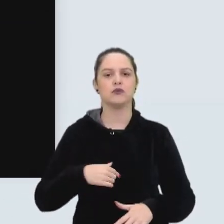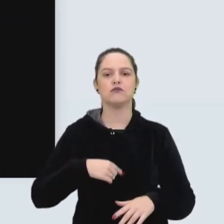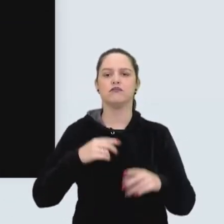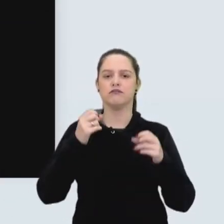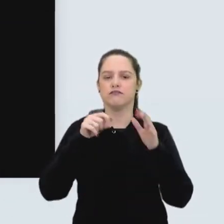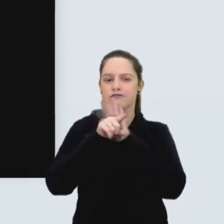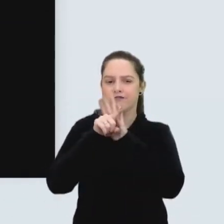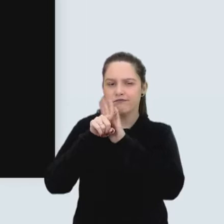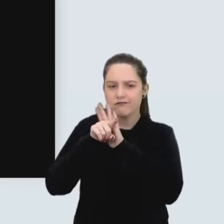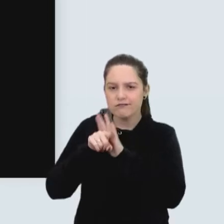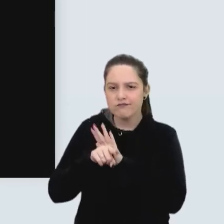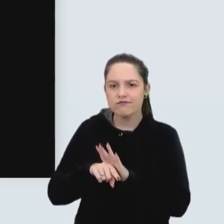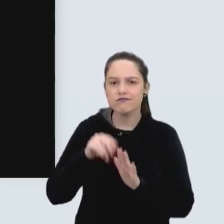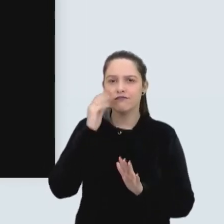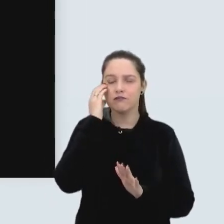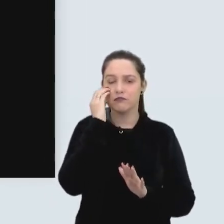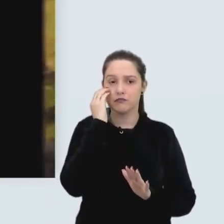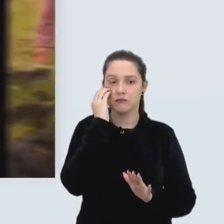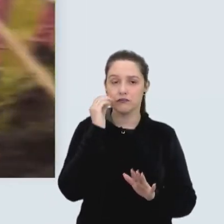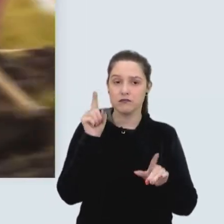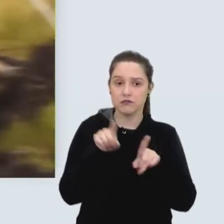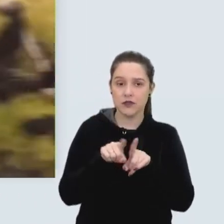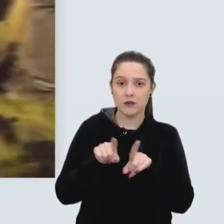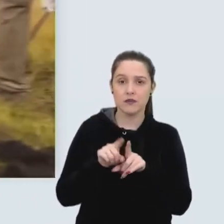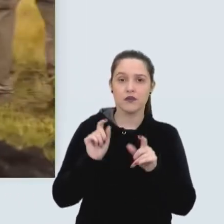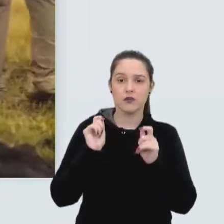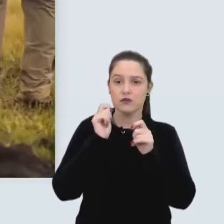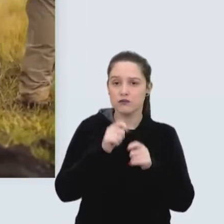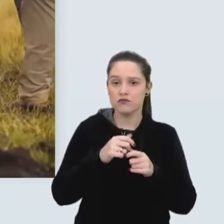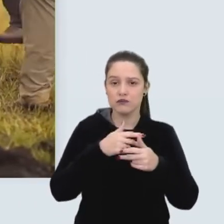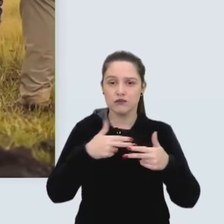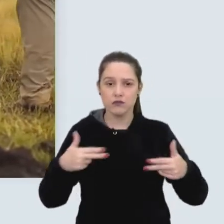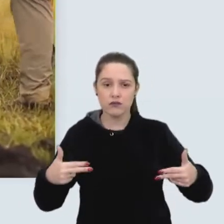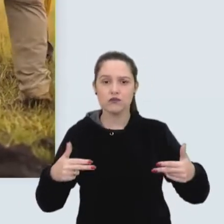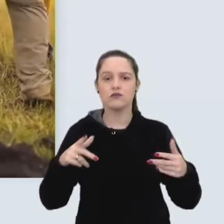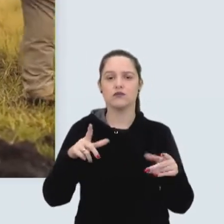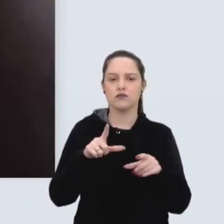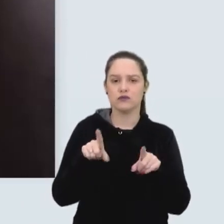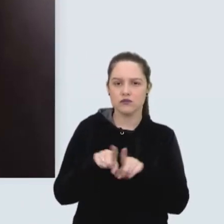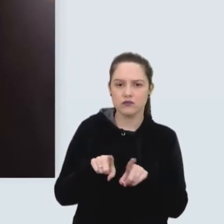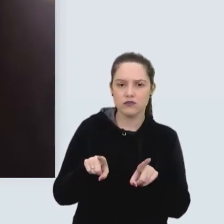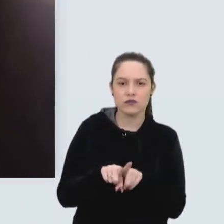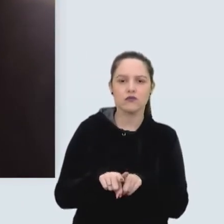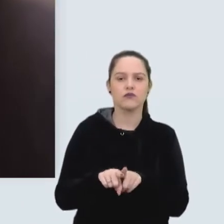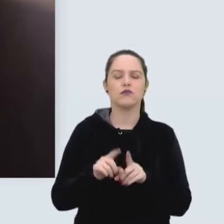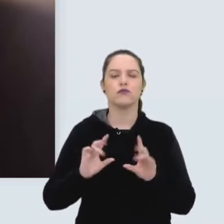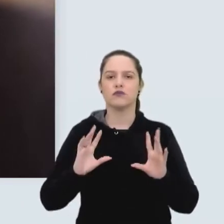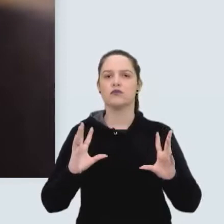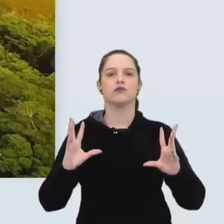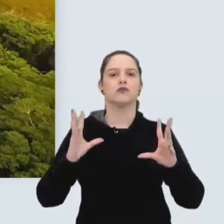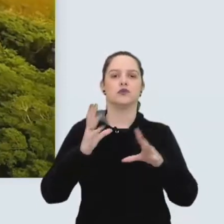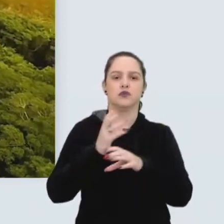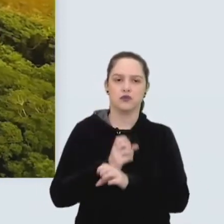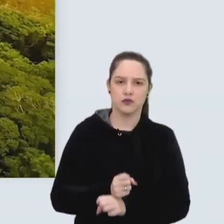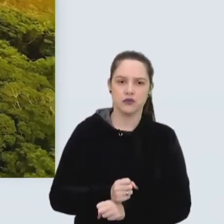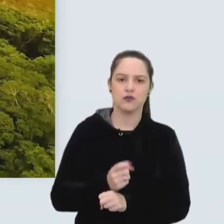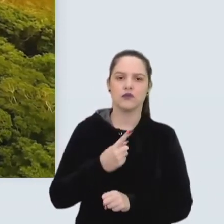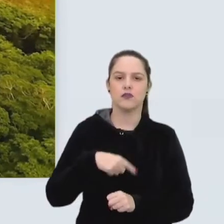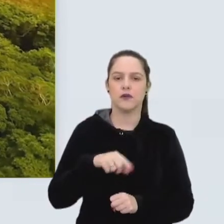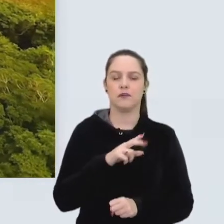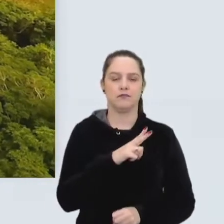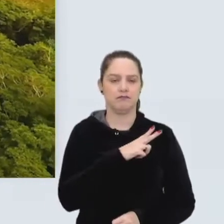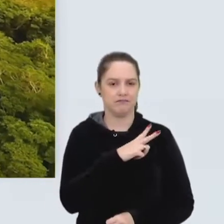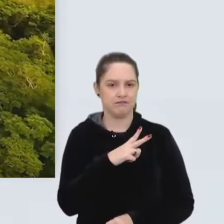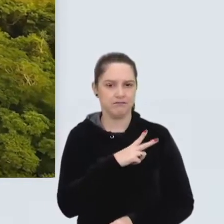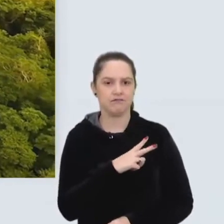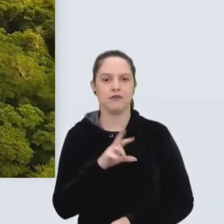Pesquisadores, voluntários, educadores ambientais e até alguns donos de terras que, de forma voluntária, criam reservas particulares do